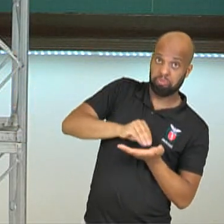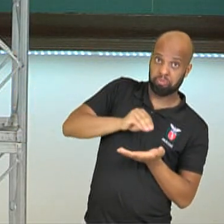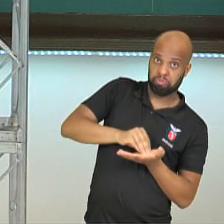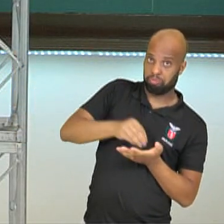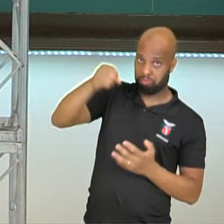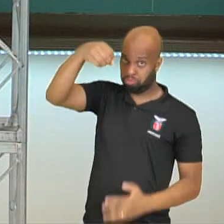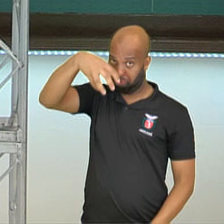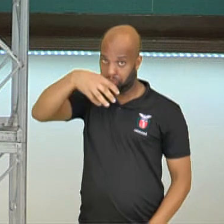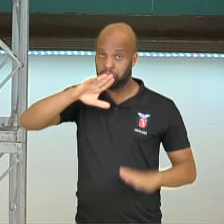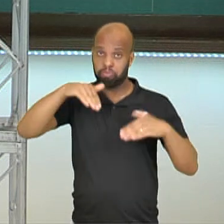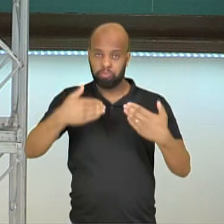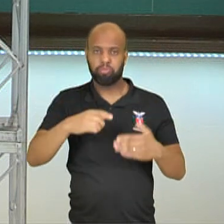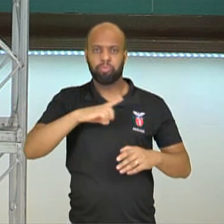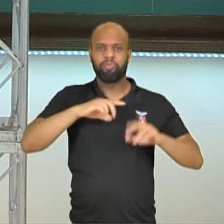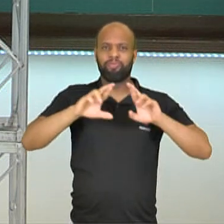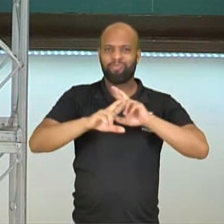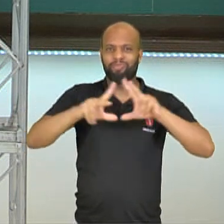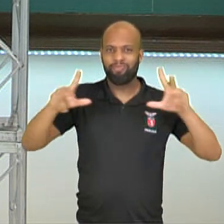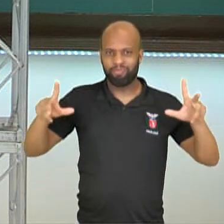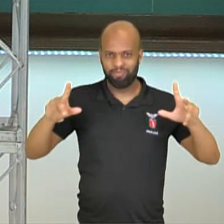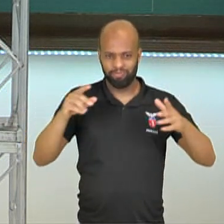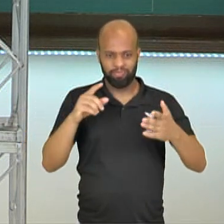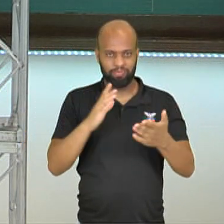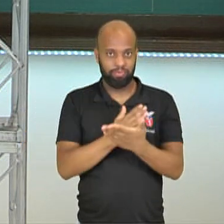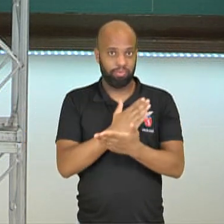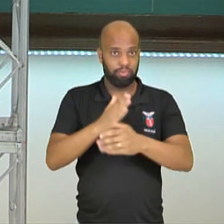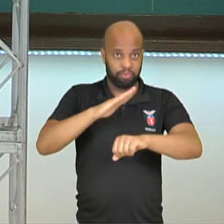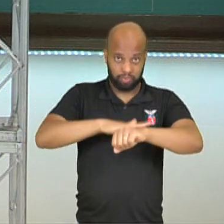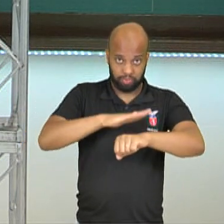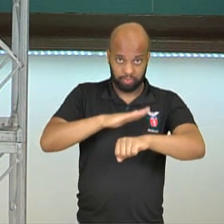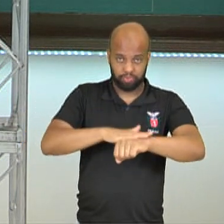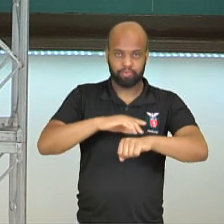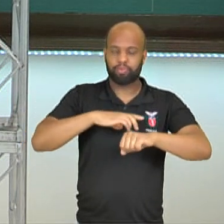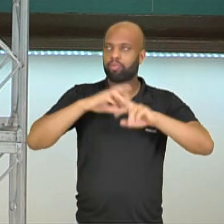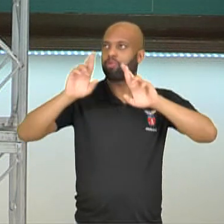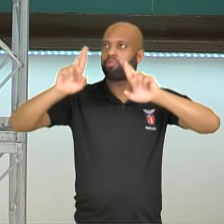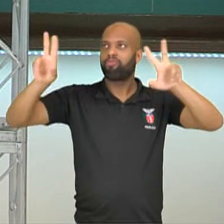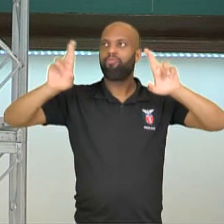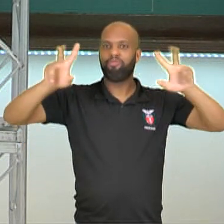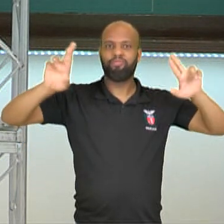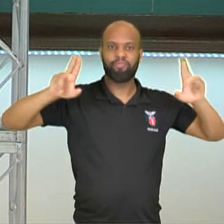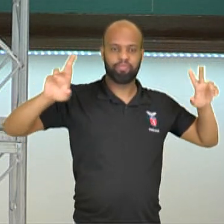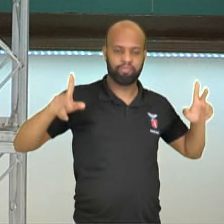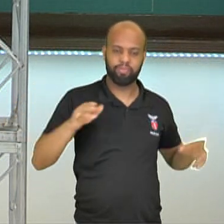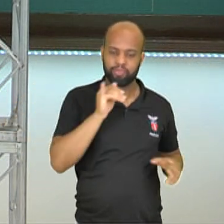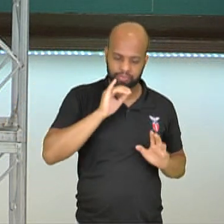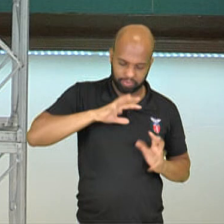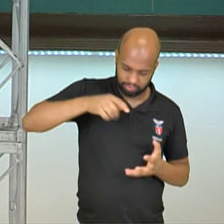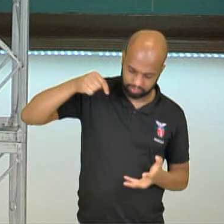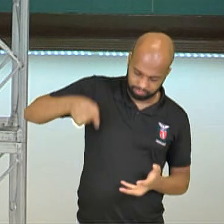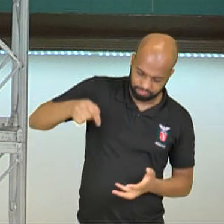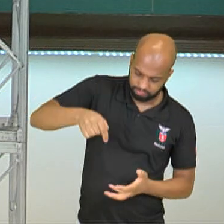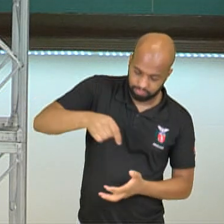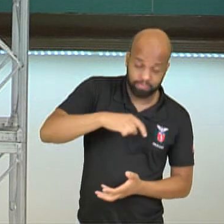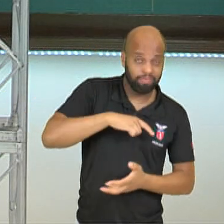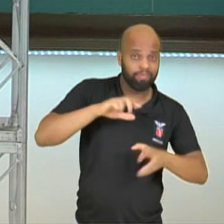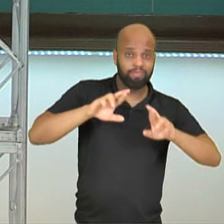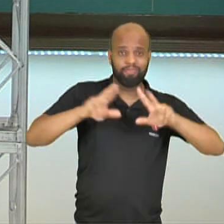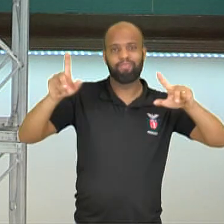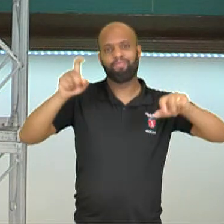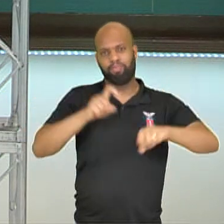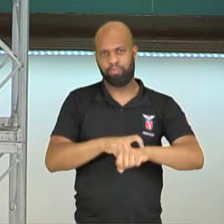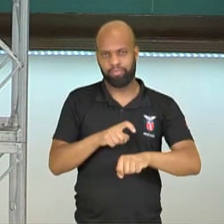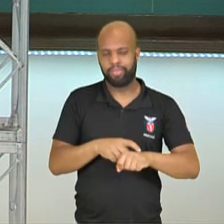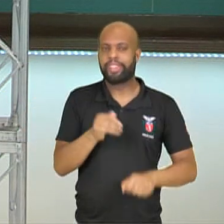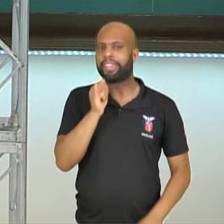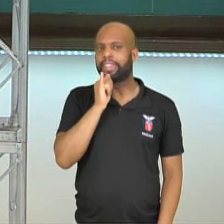vamos perceber diferenças de horários em diferentes partes do planeta. Isso quer dizer que não